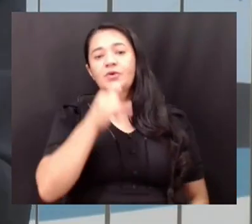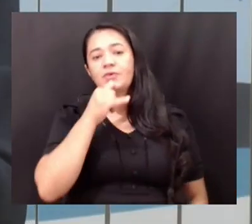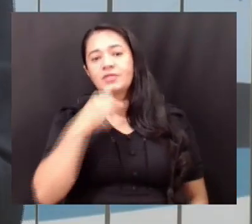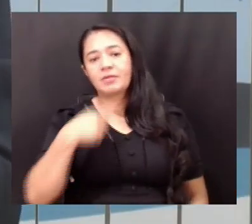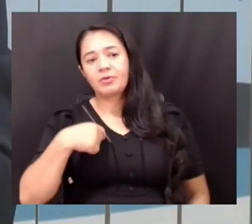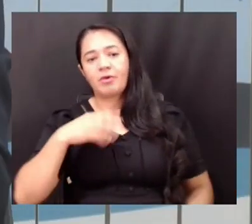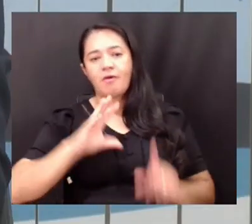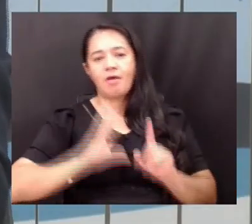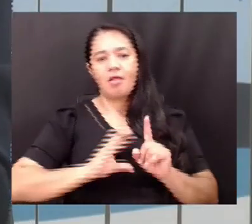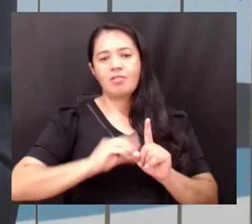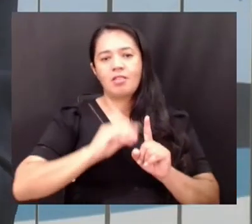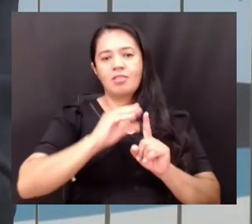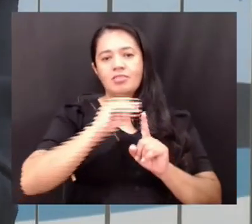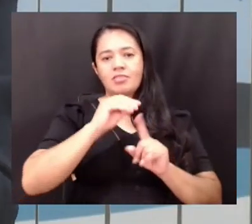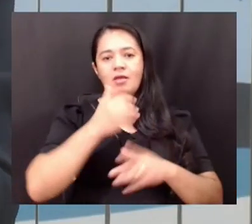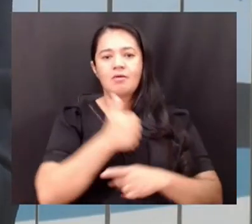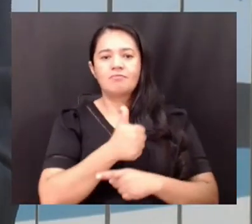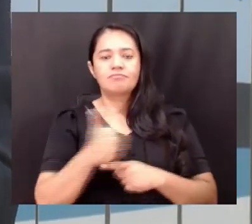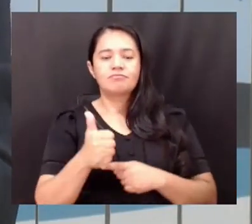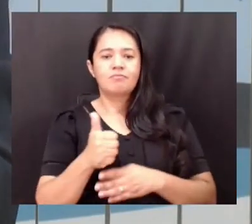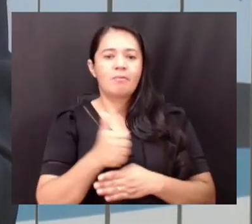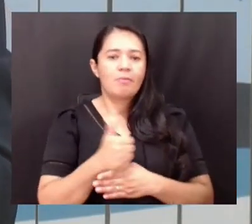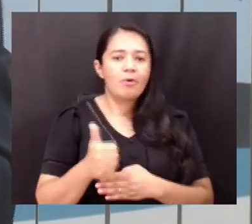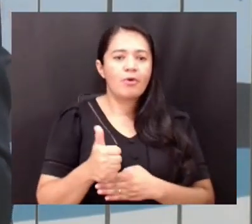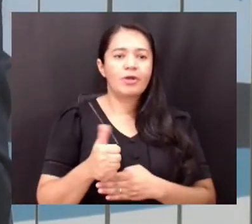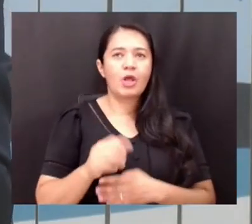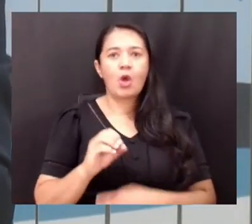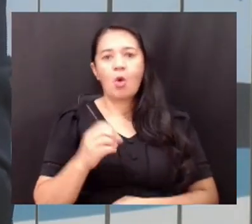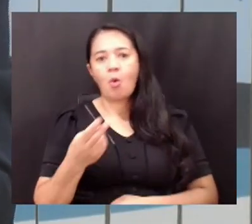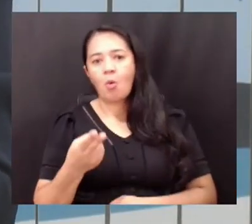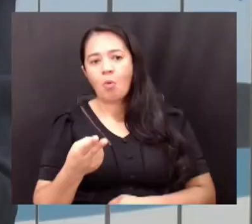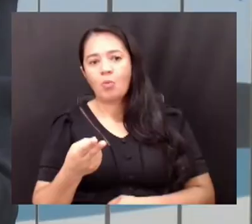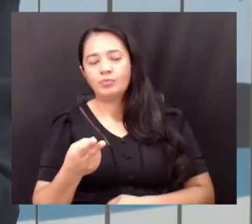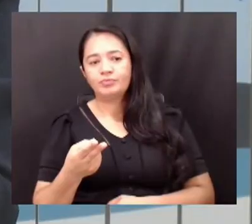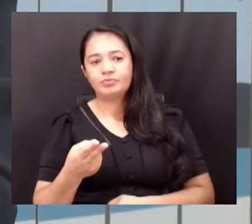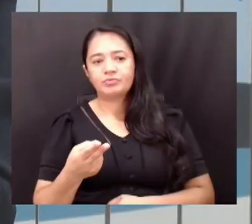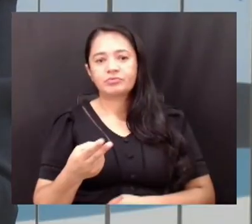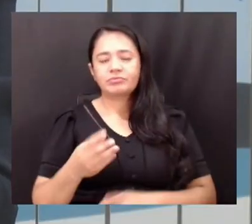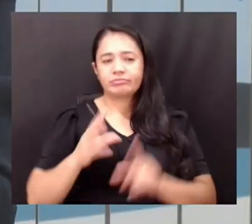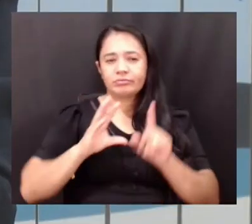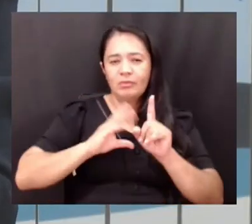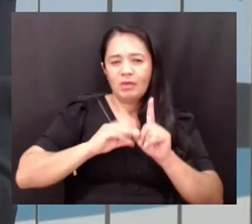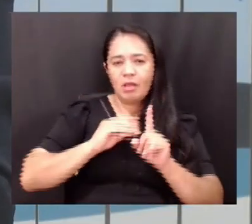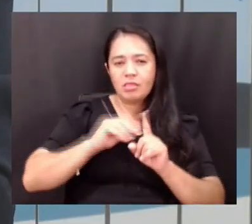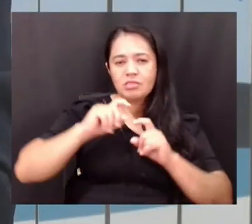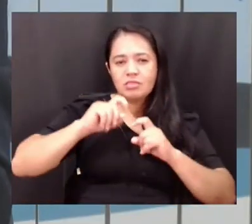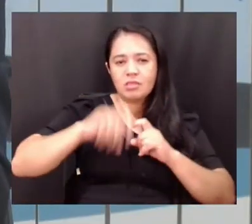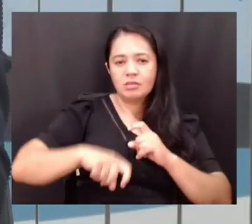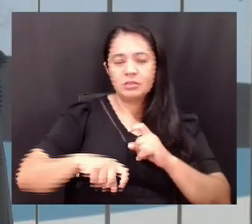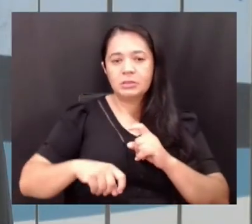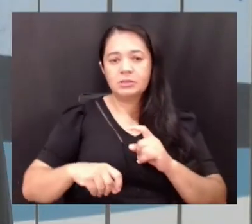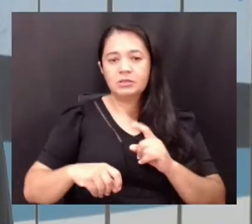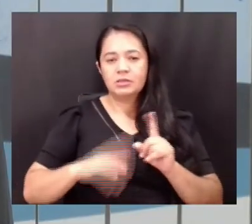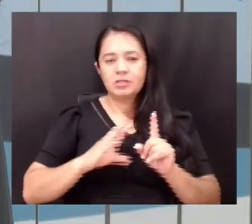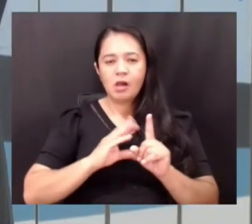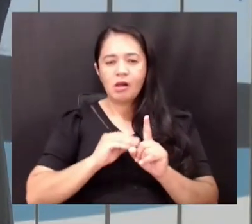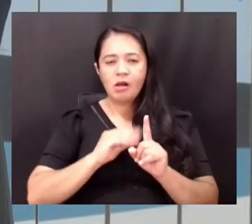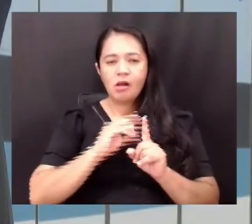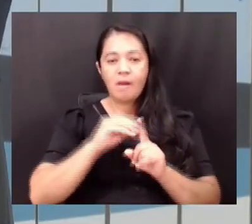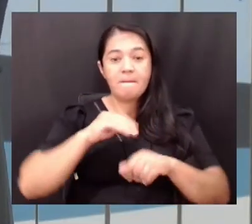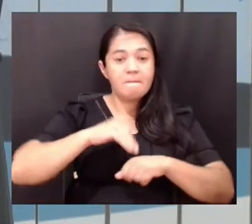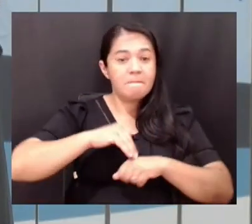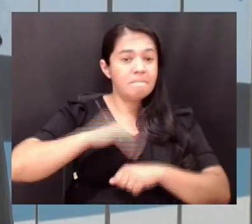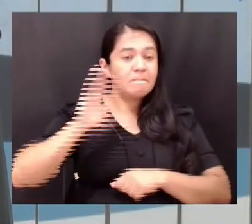ou até, em alguns segmentos, você vê assédio sexual um pouco mais relevante, e eu não posso